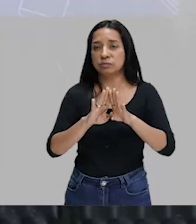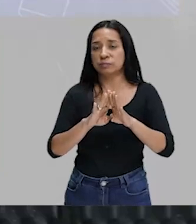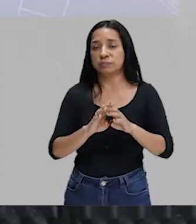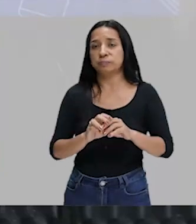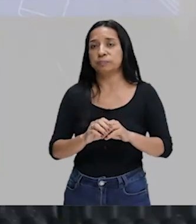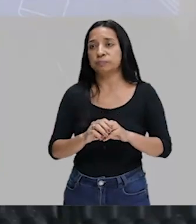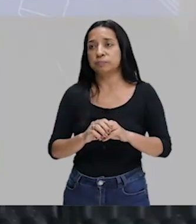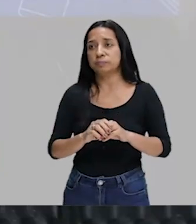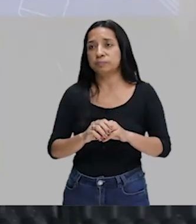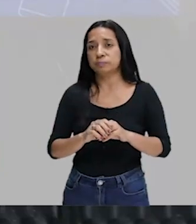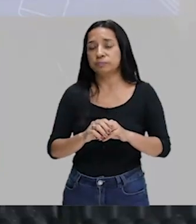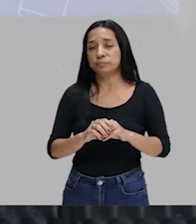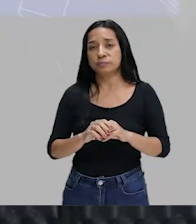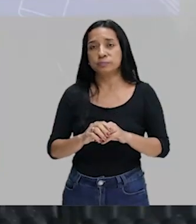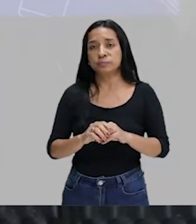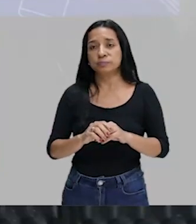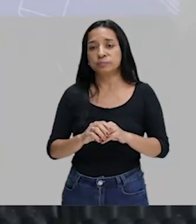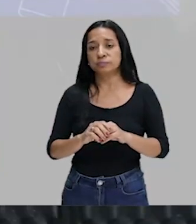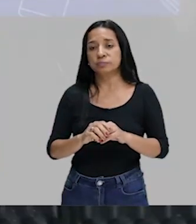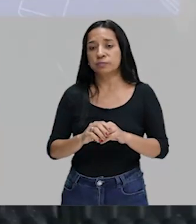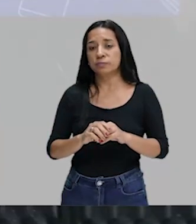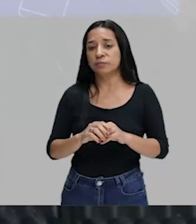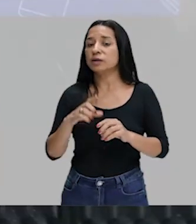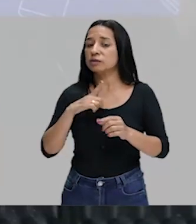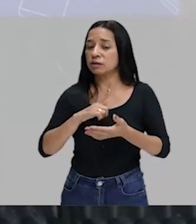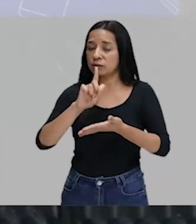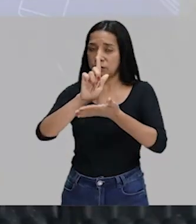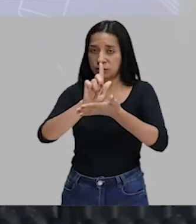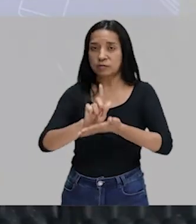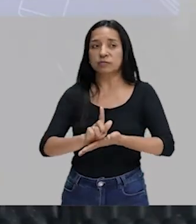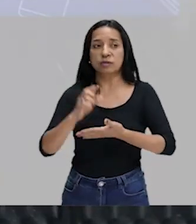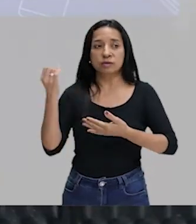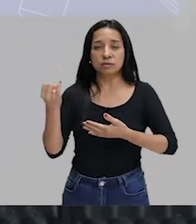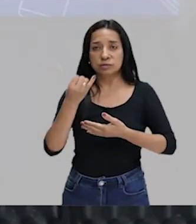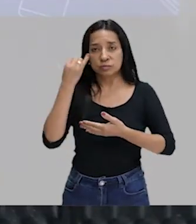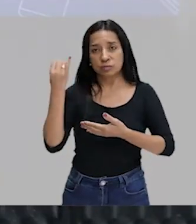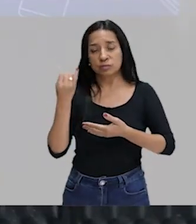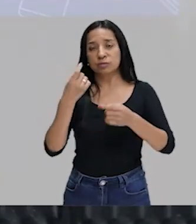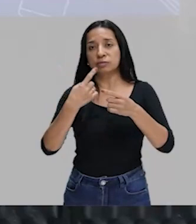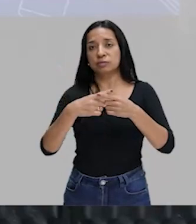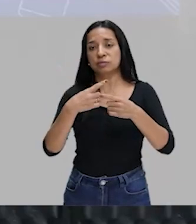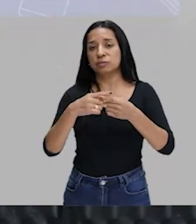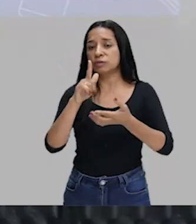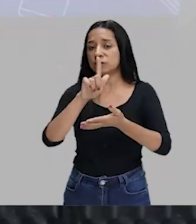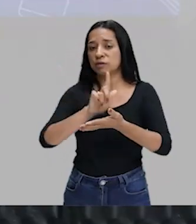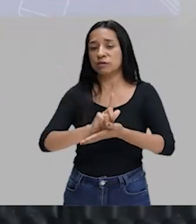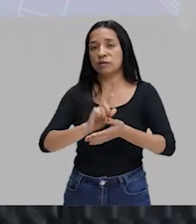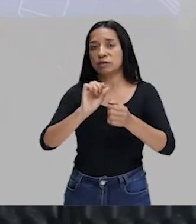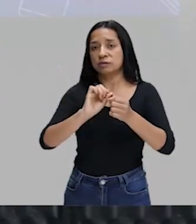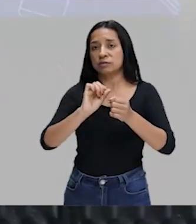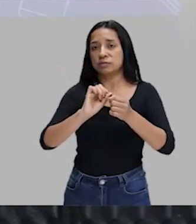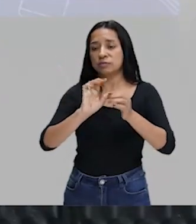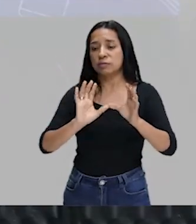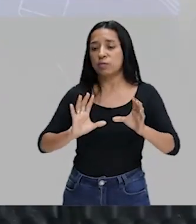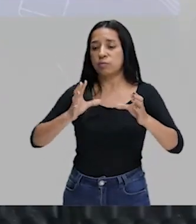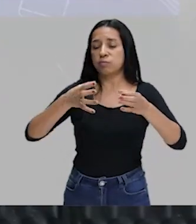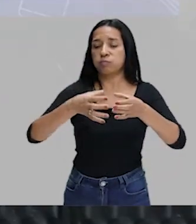hidrogênio. Tem um fator gravidade, que é importante justamente porque a gravidade é que vai fazer a